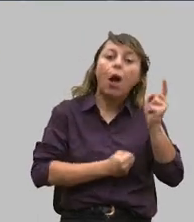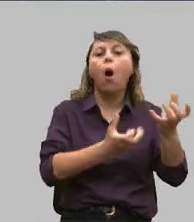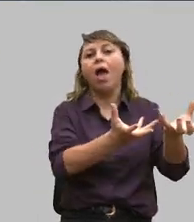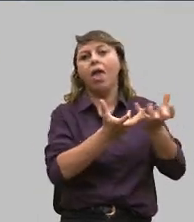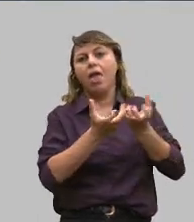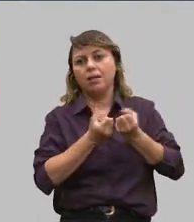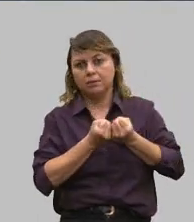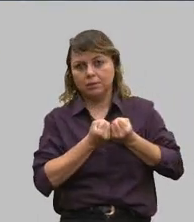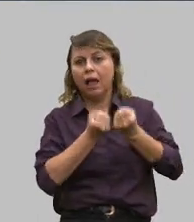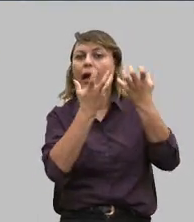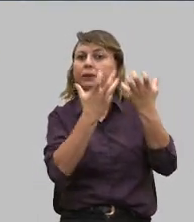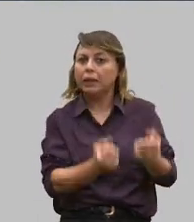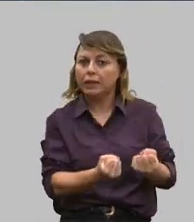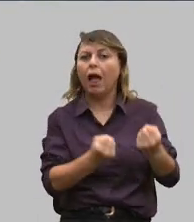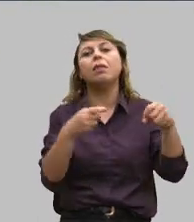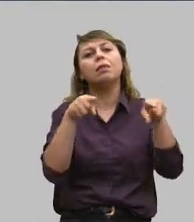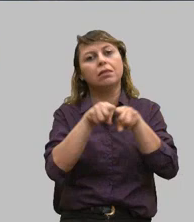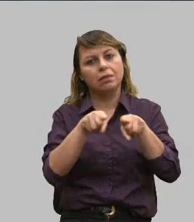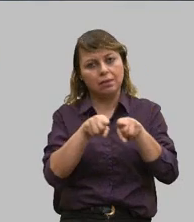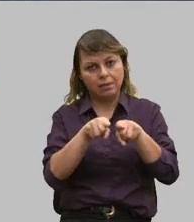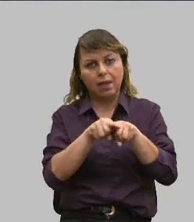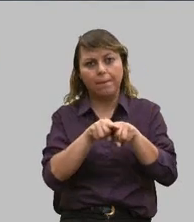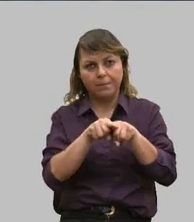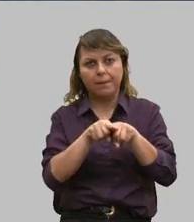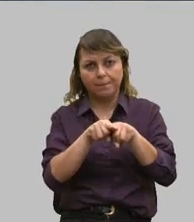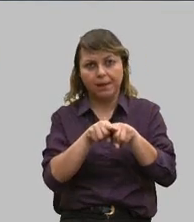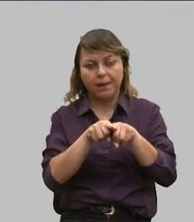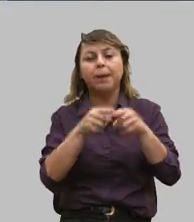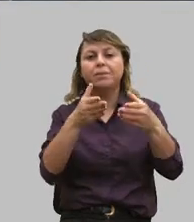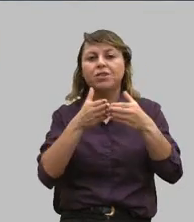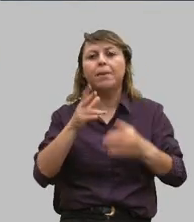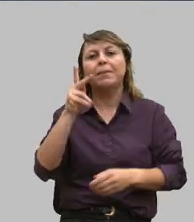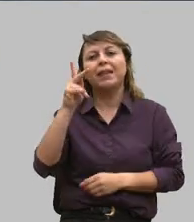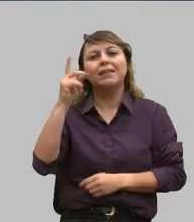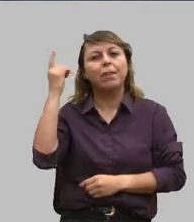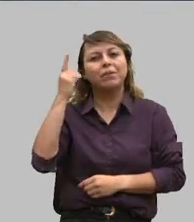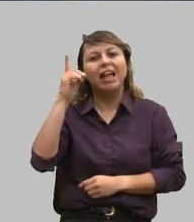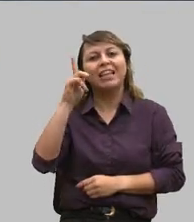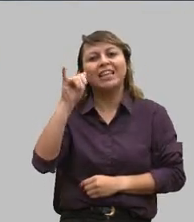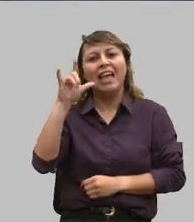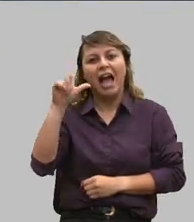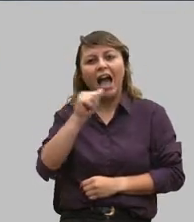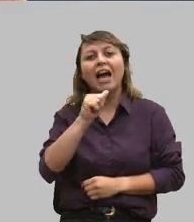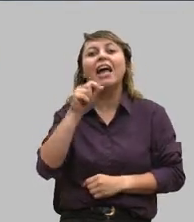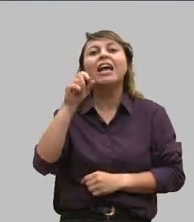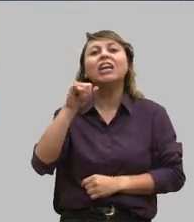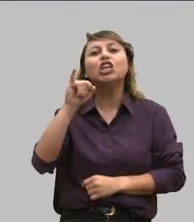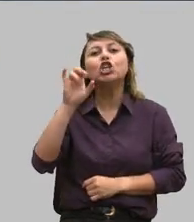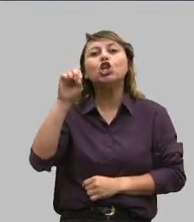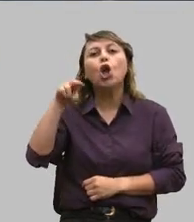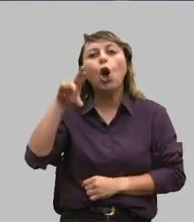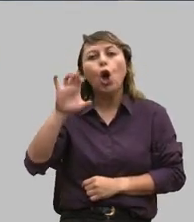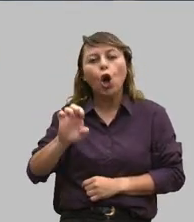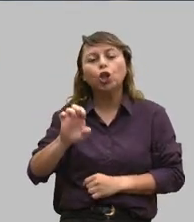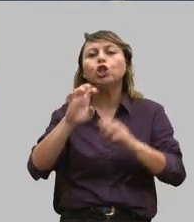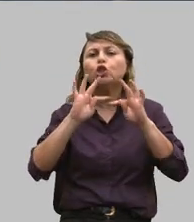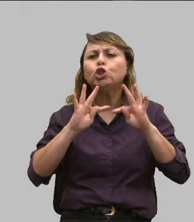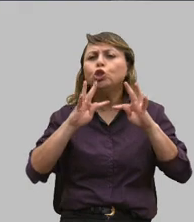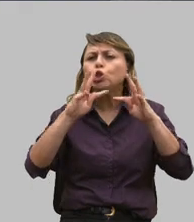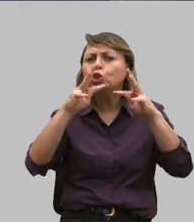vamos pedir o apoio aqui da deputada Quiara bondini e da deputada ion dos membros de todo o